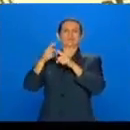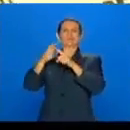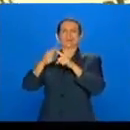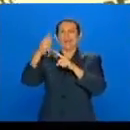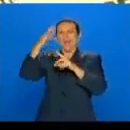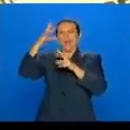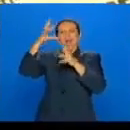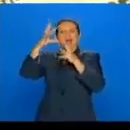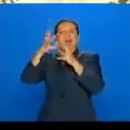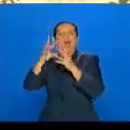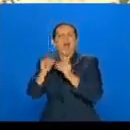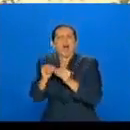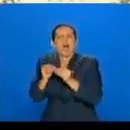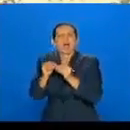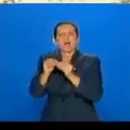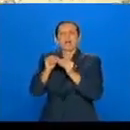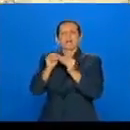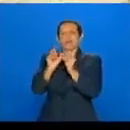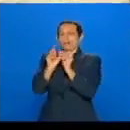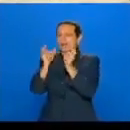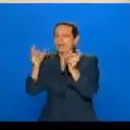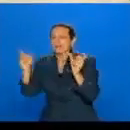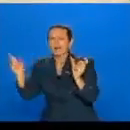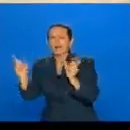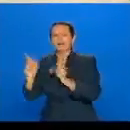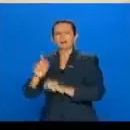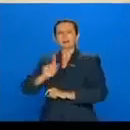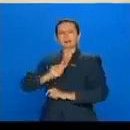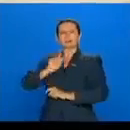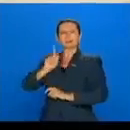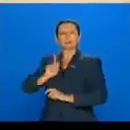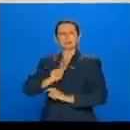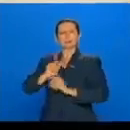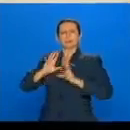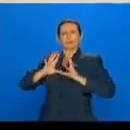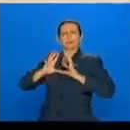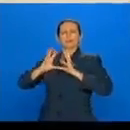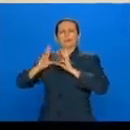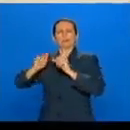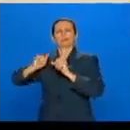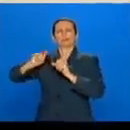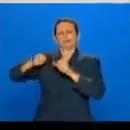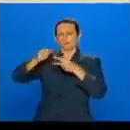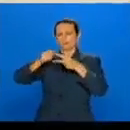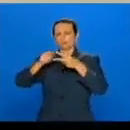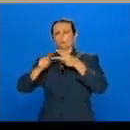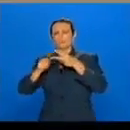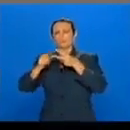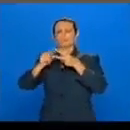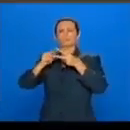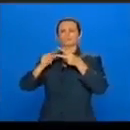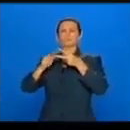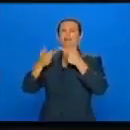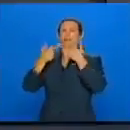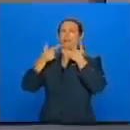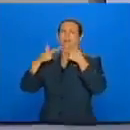como funcionam as estruturas das línguas envolvidas para fazer um bom trabalho.